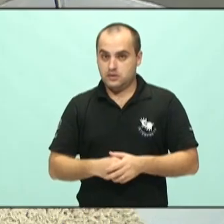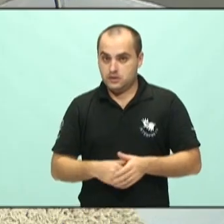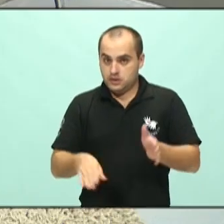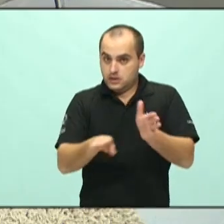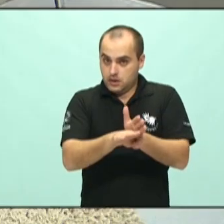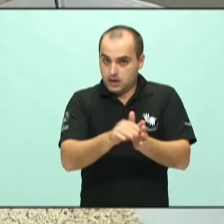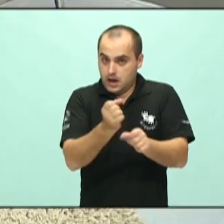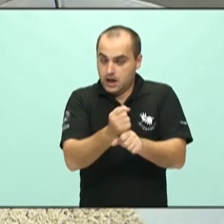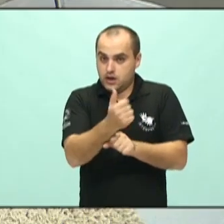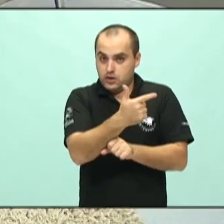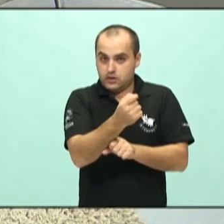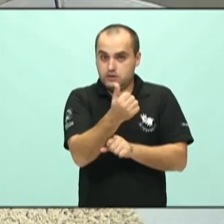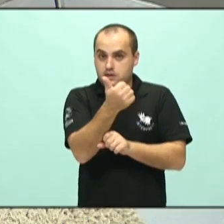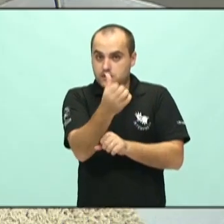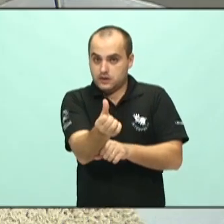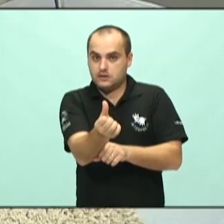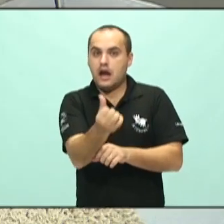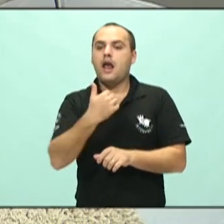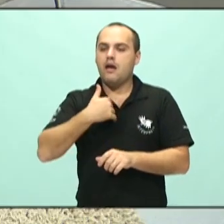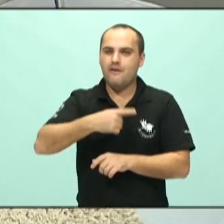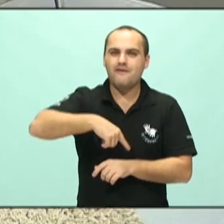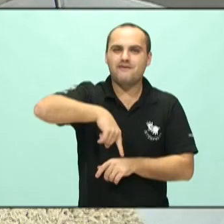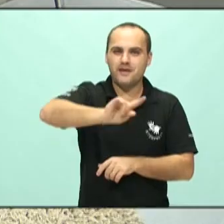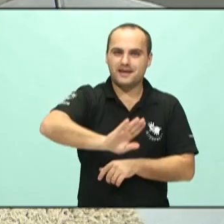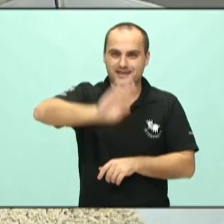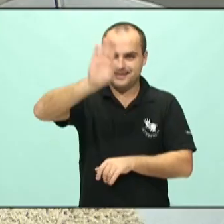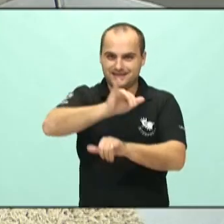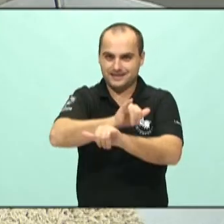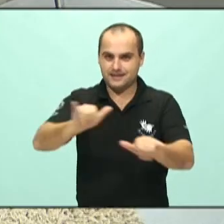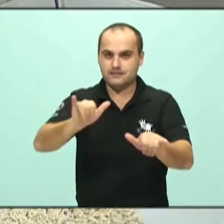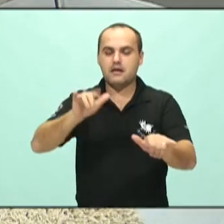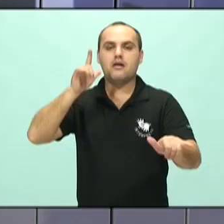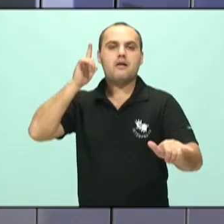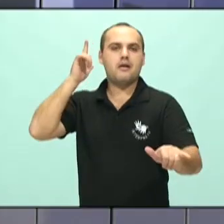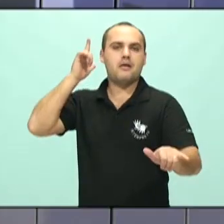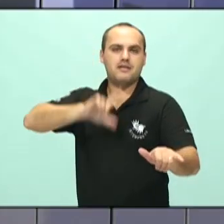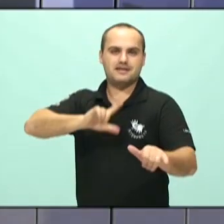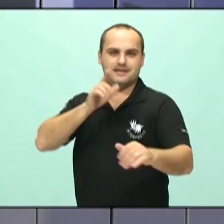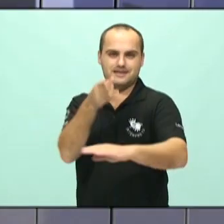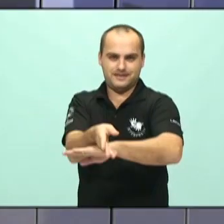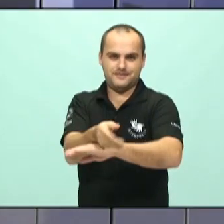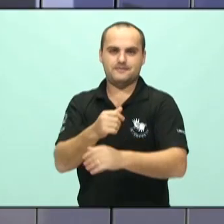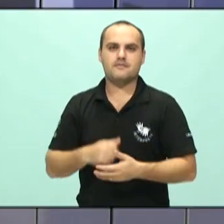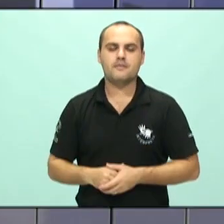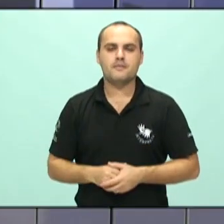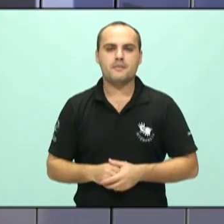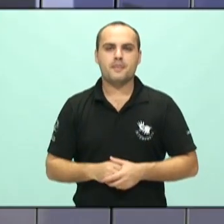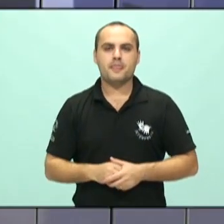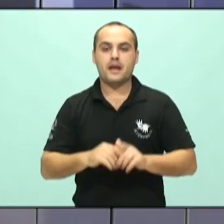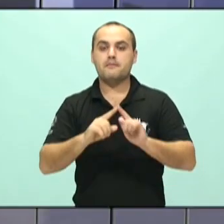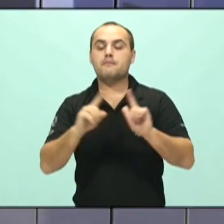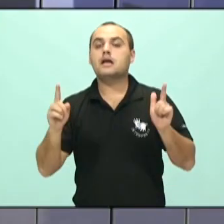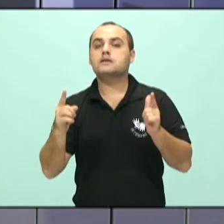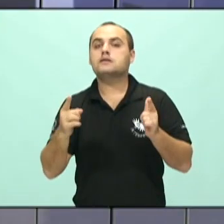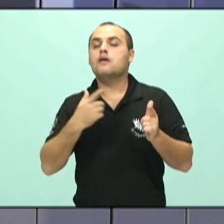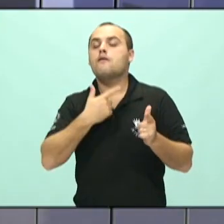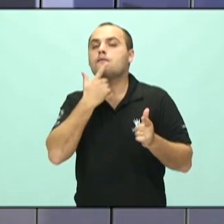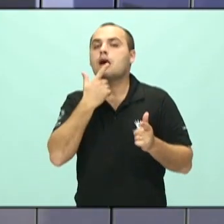para vereador, eu concorri. E aí nós vencemos. Mas por que eu falo que em sair do